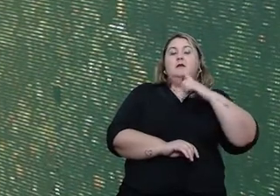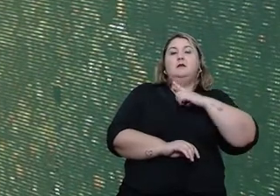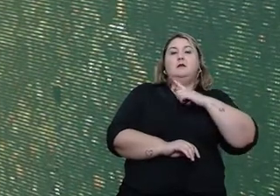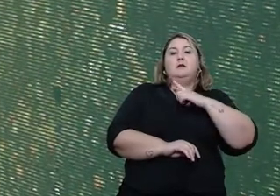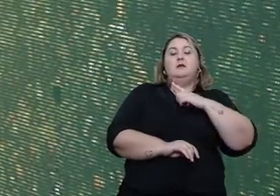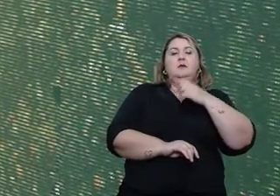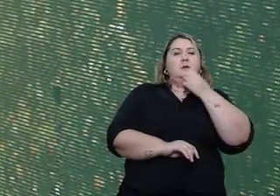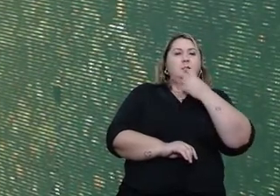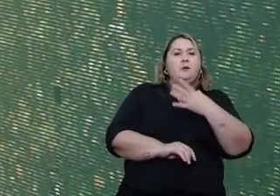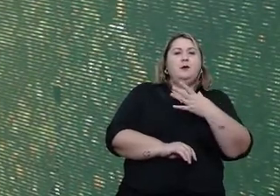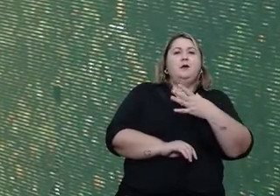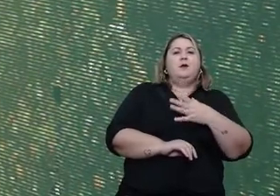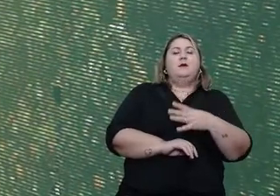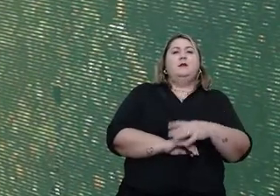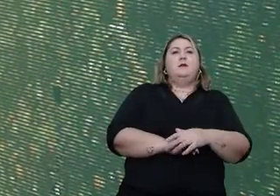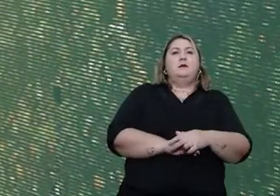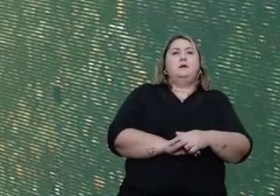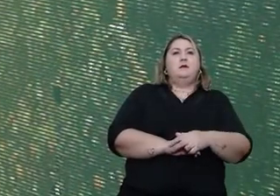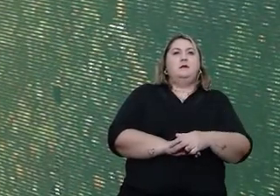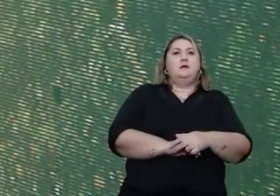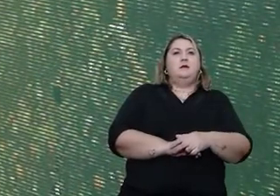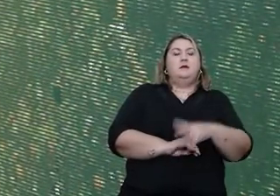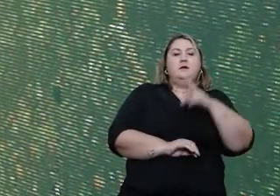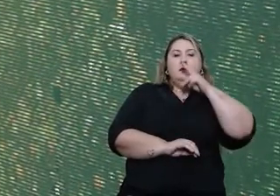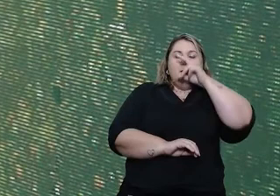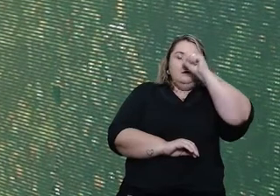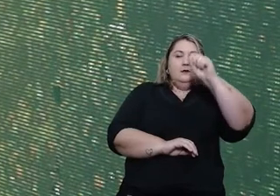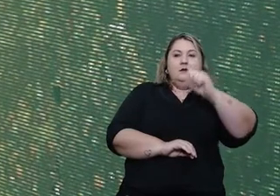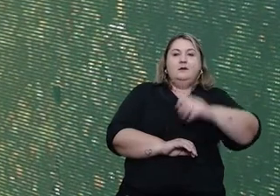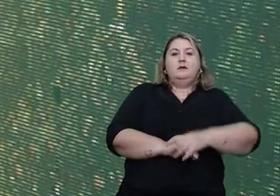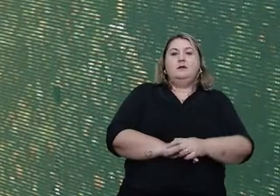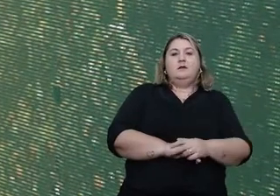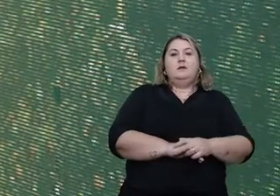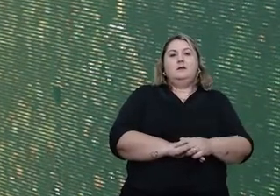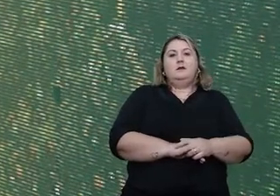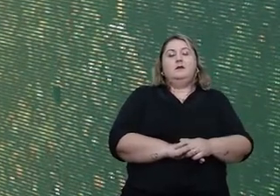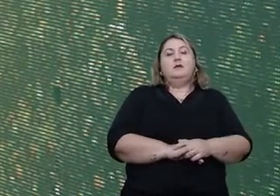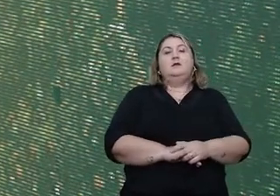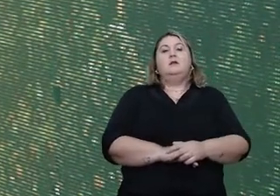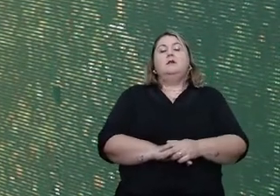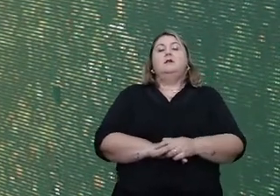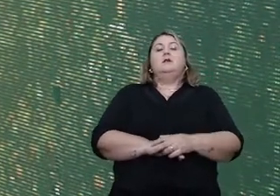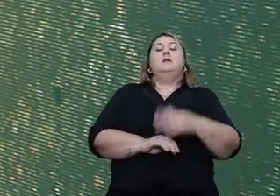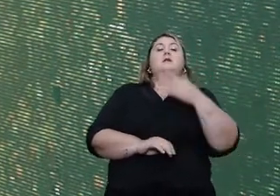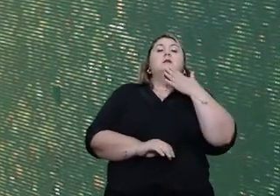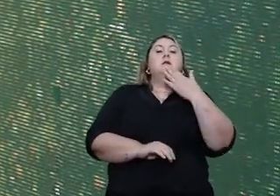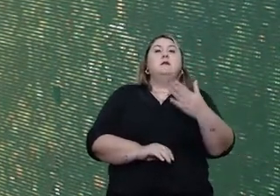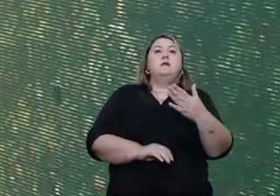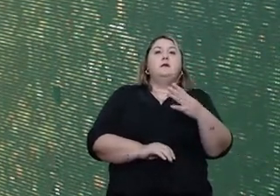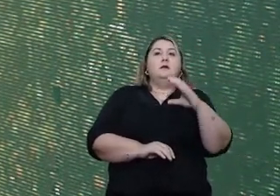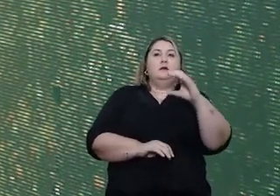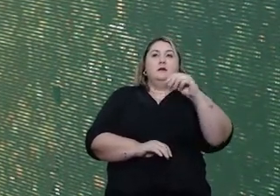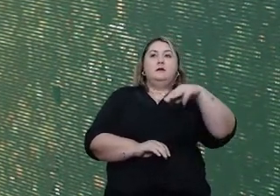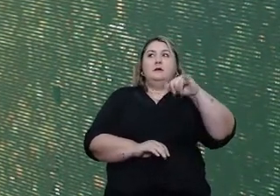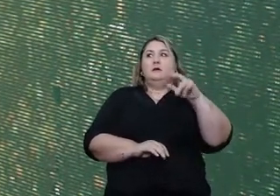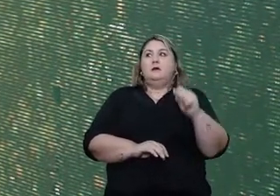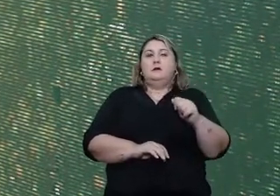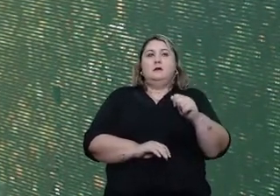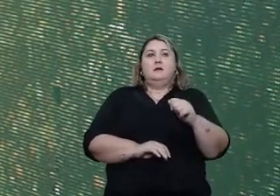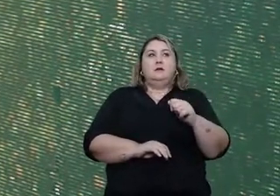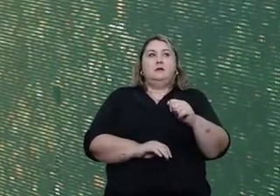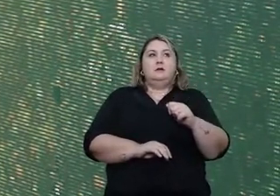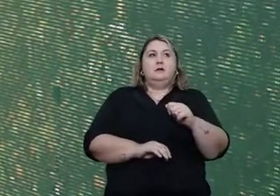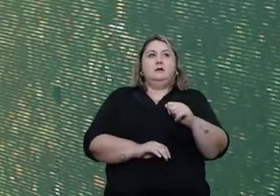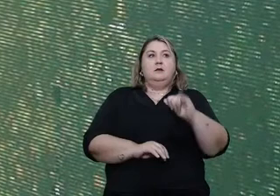Maiden, muito bom. Tamo indo forte aqui. Noeli, o apoio também da Susan e da Camila, a Isabela, Gi, beijão, beijão,